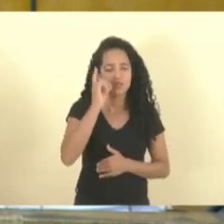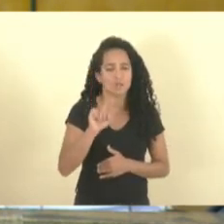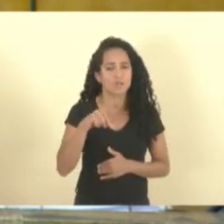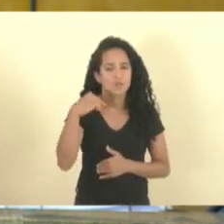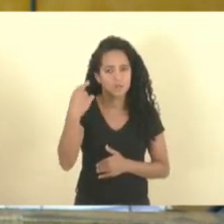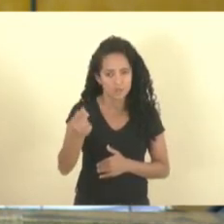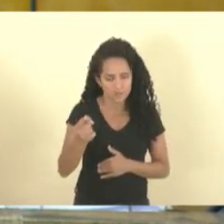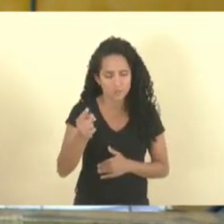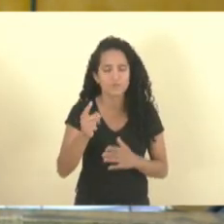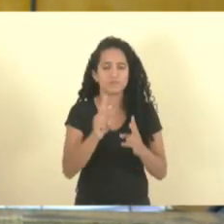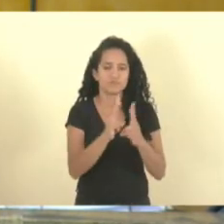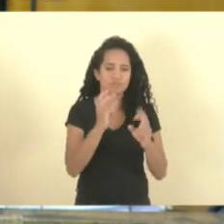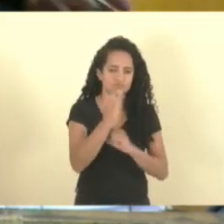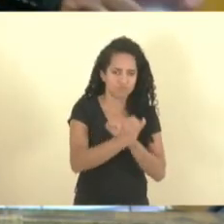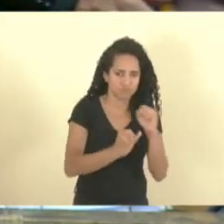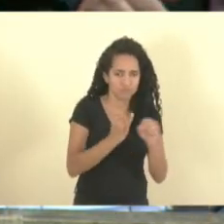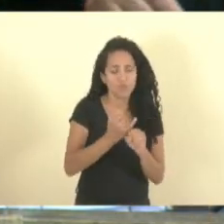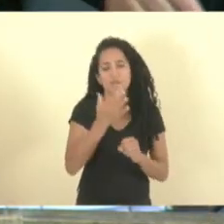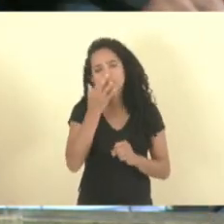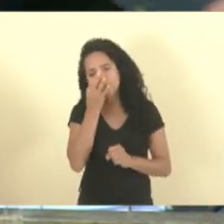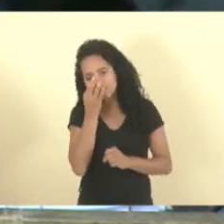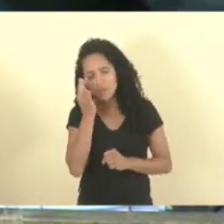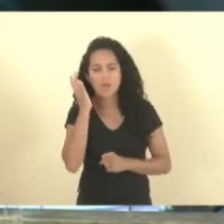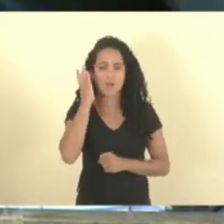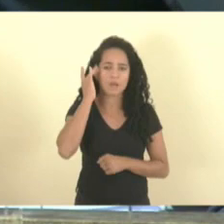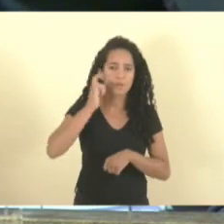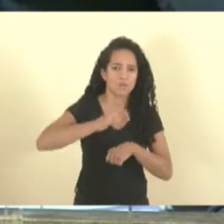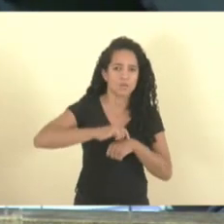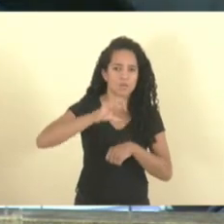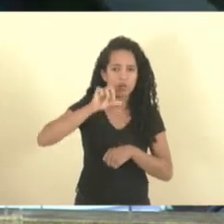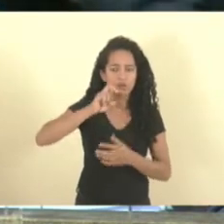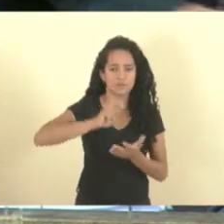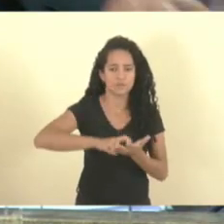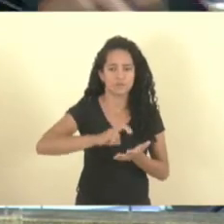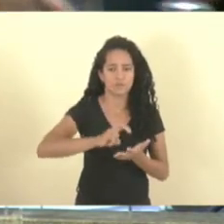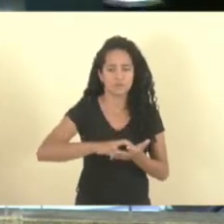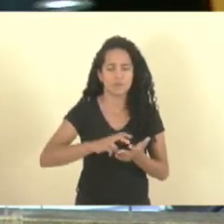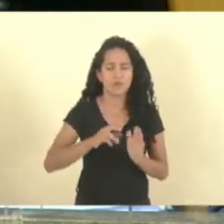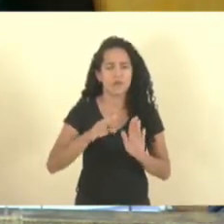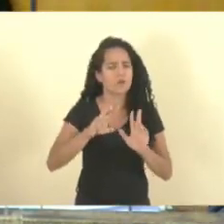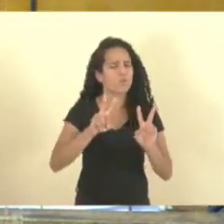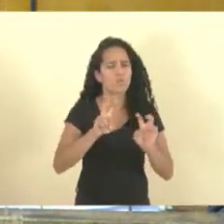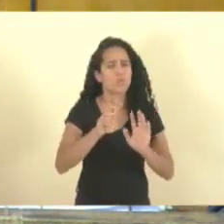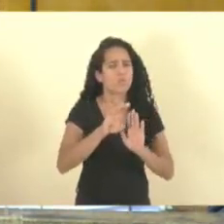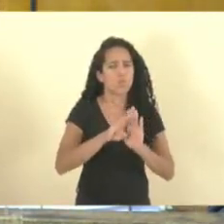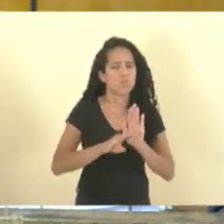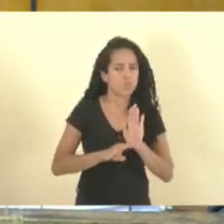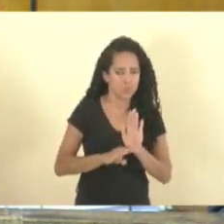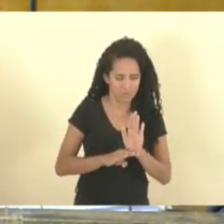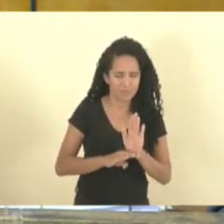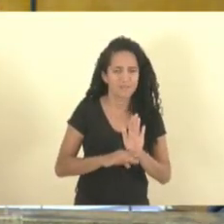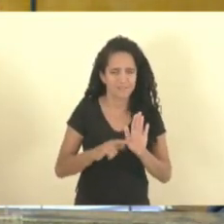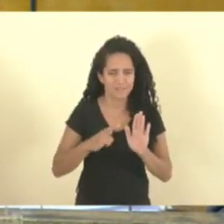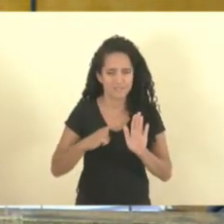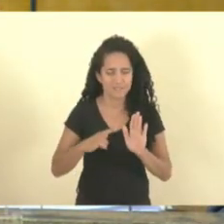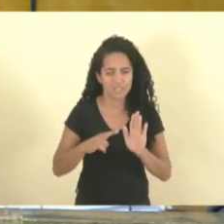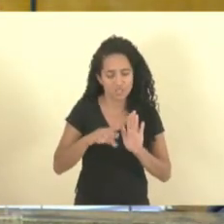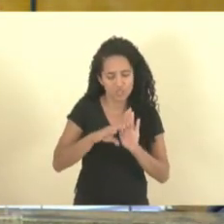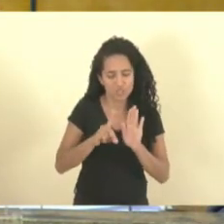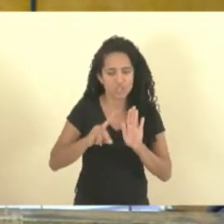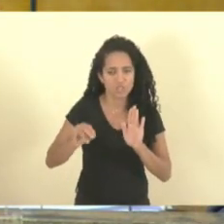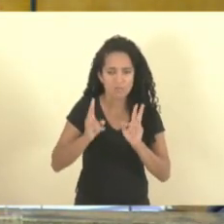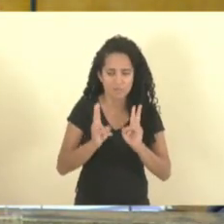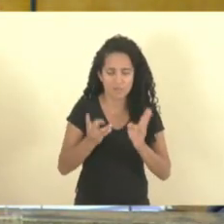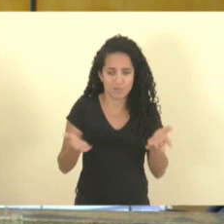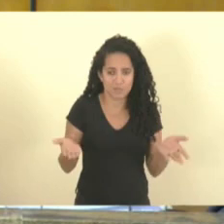será ordinária, híbrida, virtual e presencial, amanhã às 9 horas, para a qual designo. Expediente, o que ocorrer? Ordem do dia, a